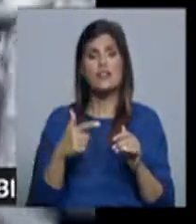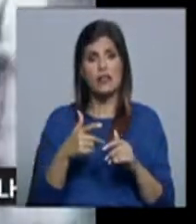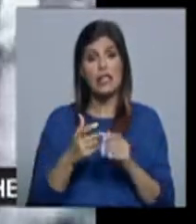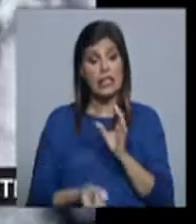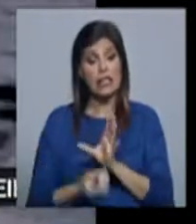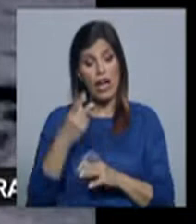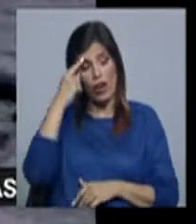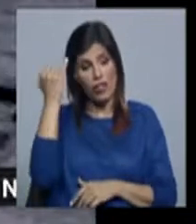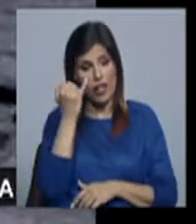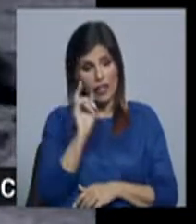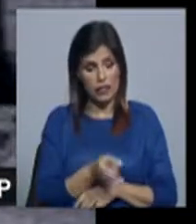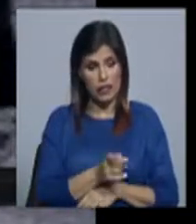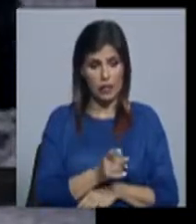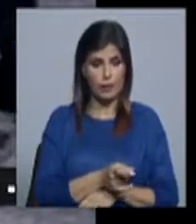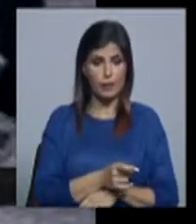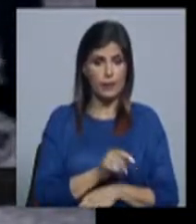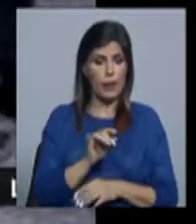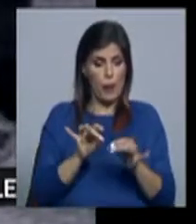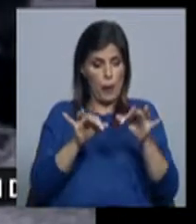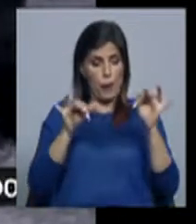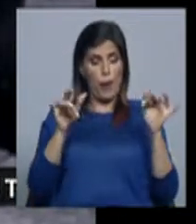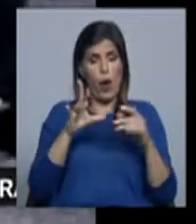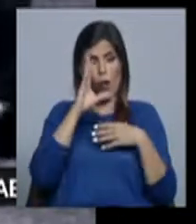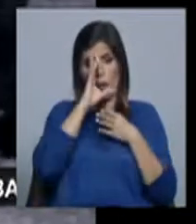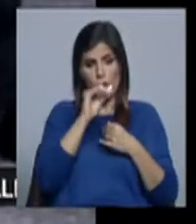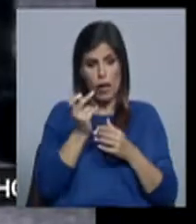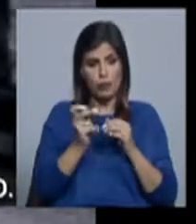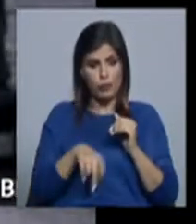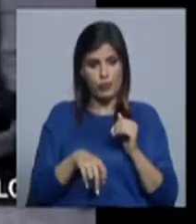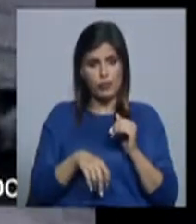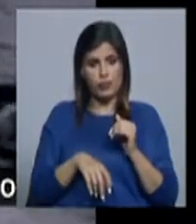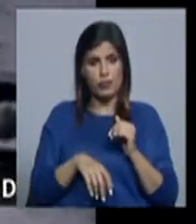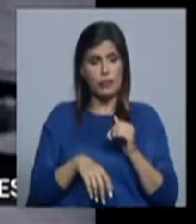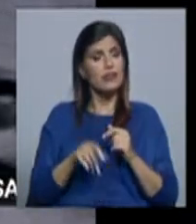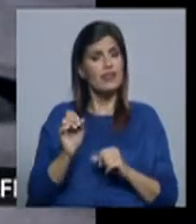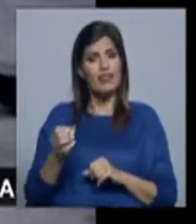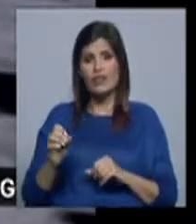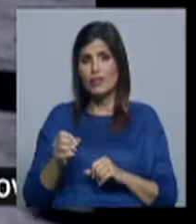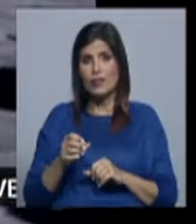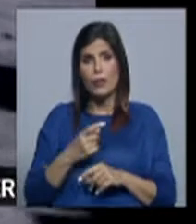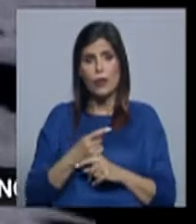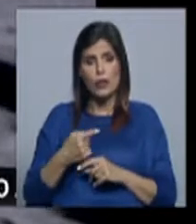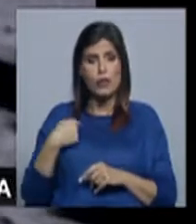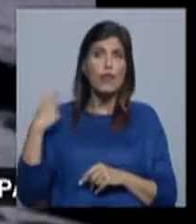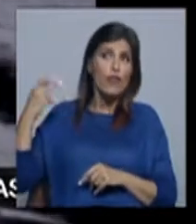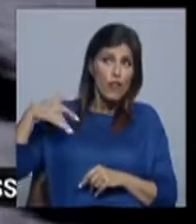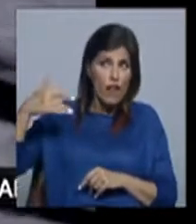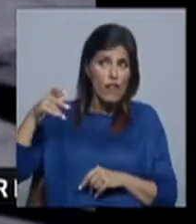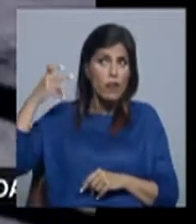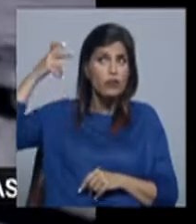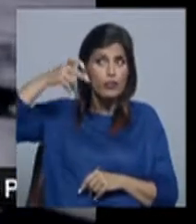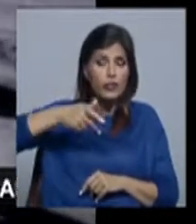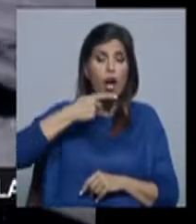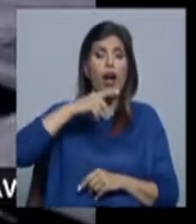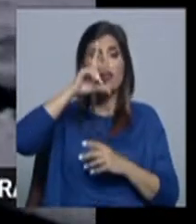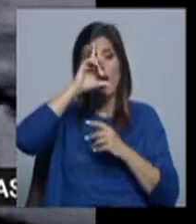soluções para que esse pó lunar não entre nos futuros habitats lunares, porque nós vamos regressar à Lua, a humanidade vai regressar à Lua, e